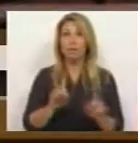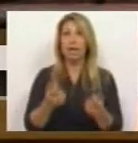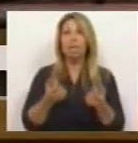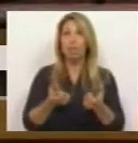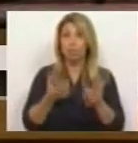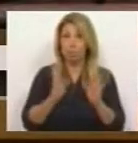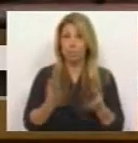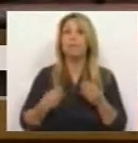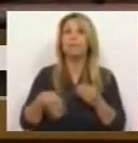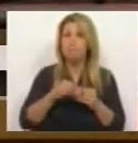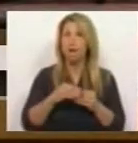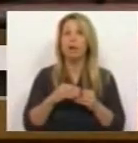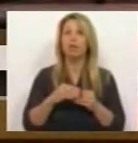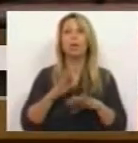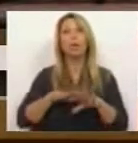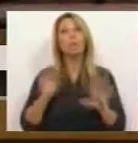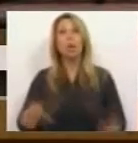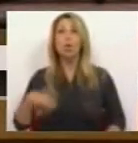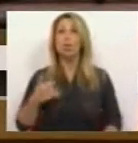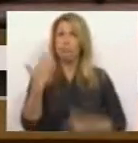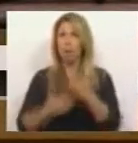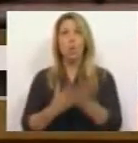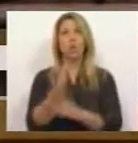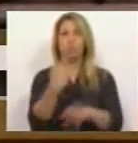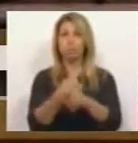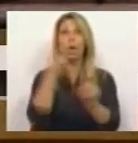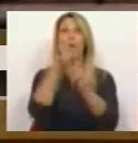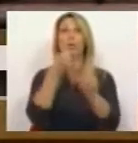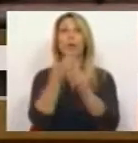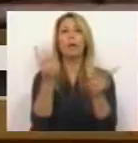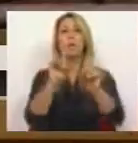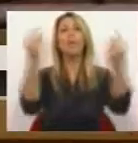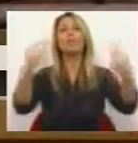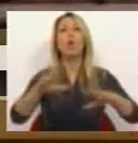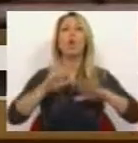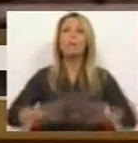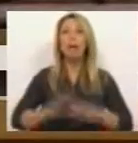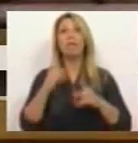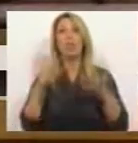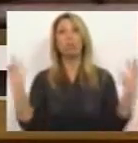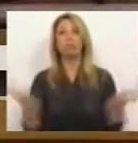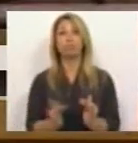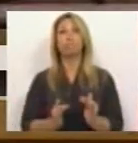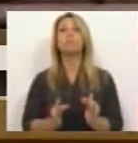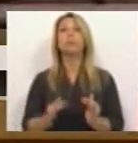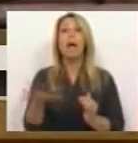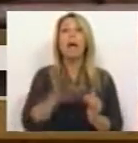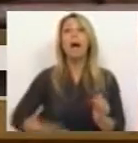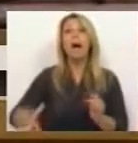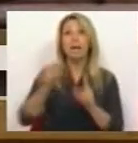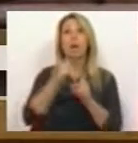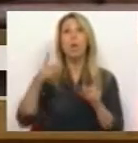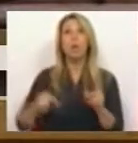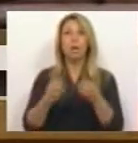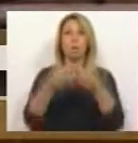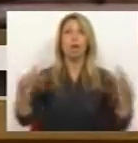preciso mais. Por isso mesmo, os Verdes vão continuar a lutar não só para travar e até diminuir a expansão da área do